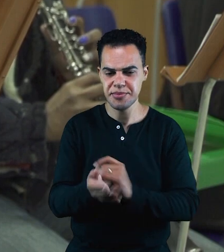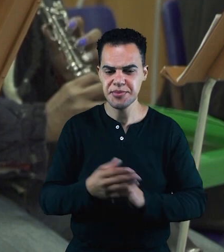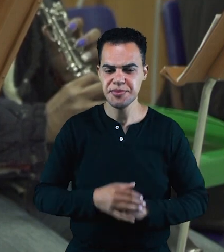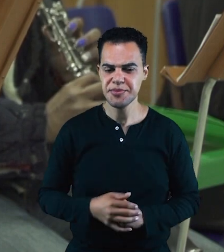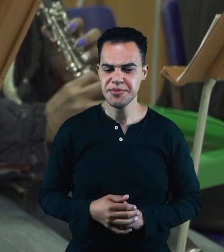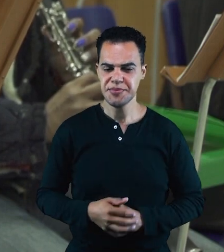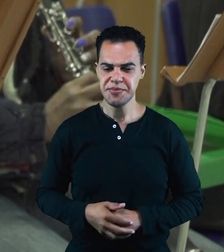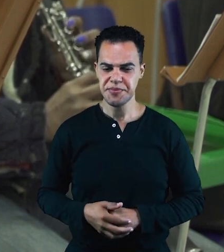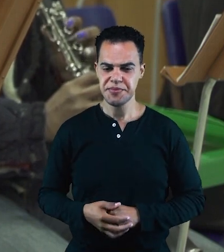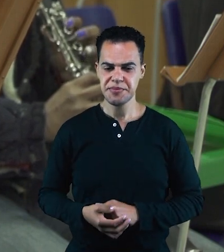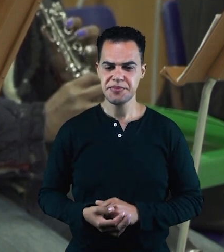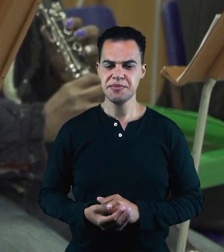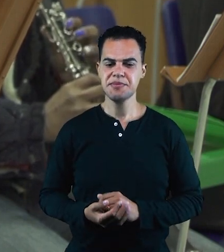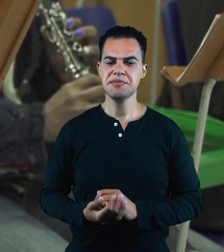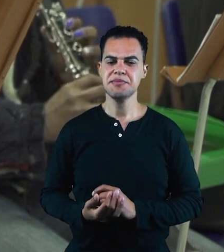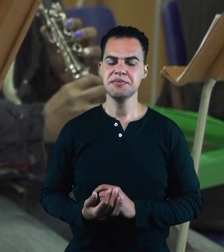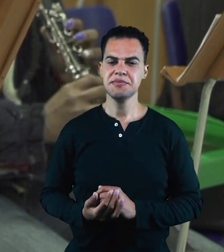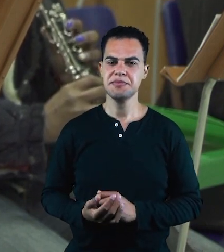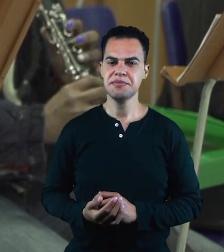novembro.